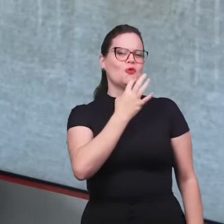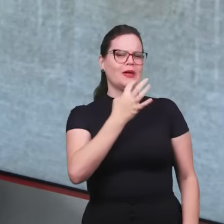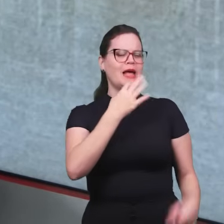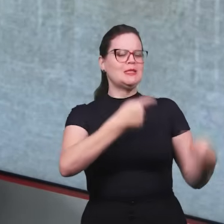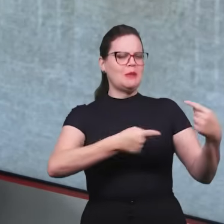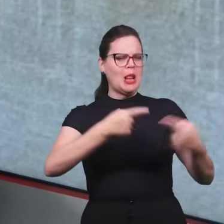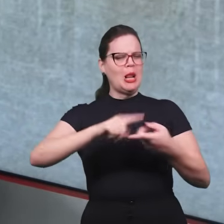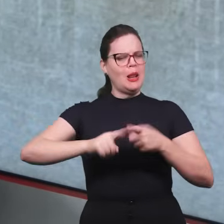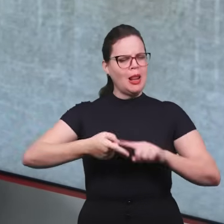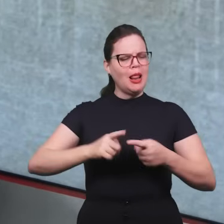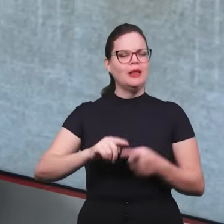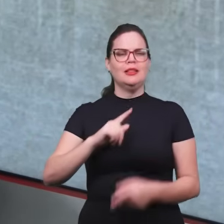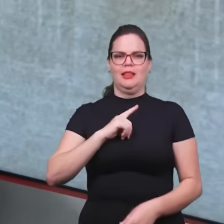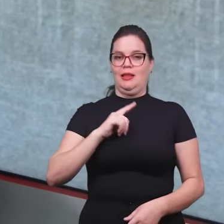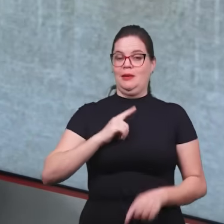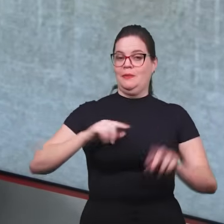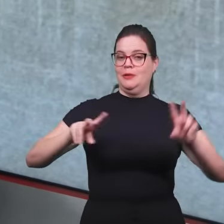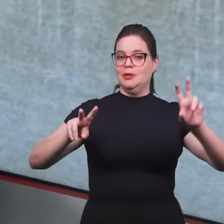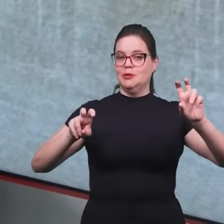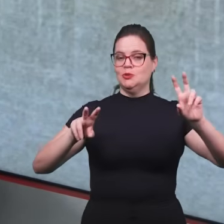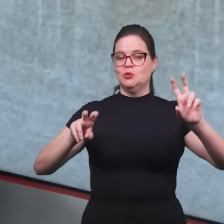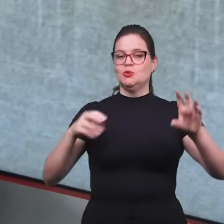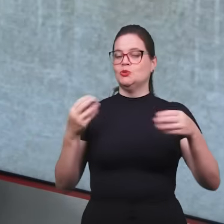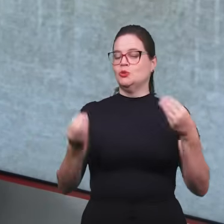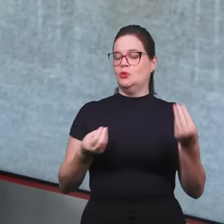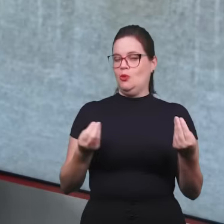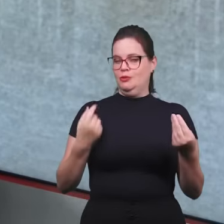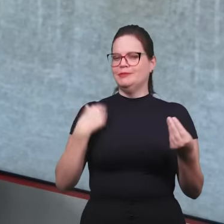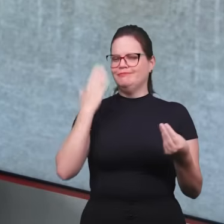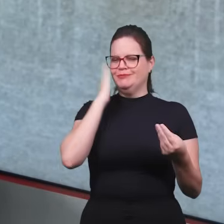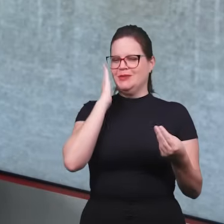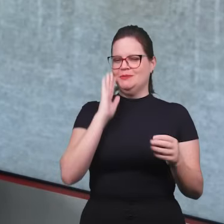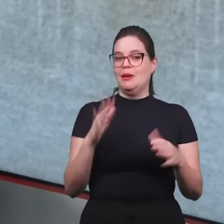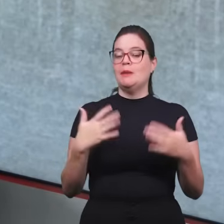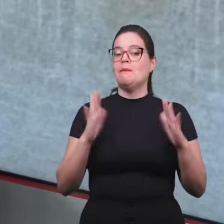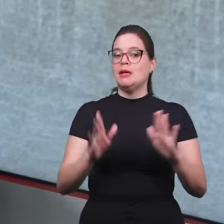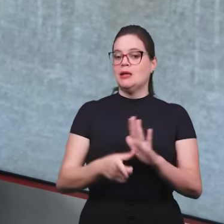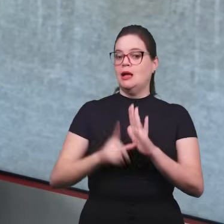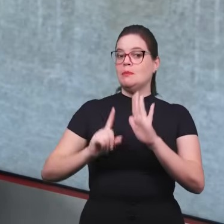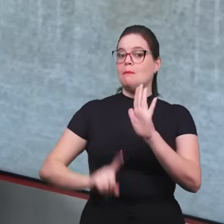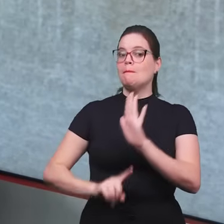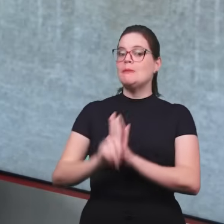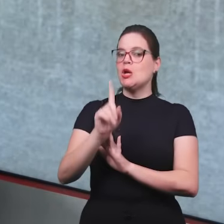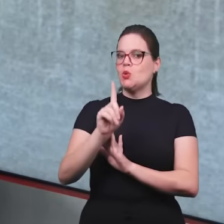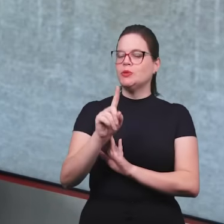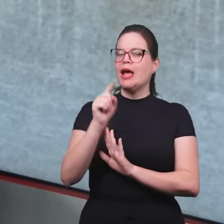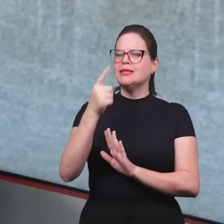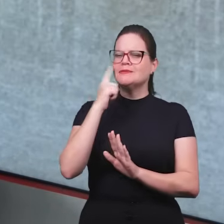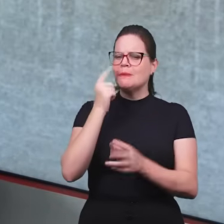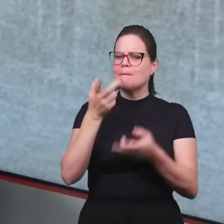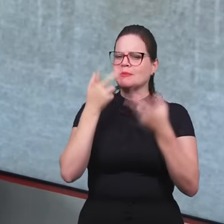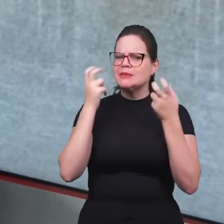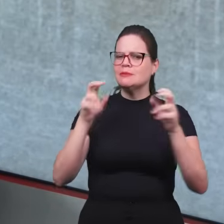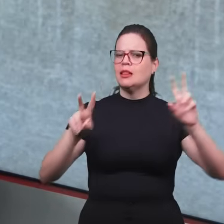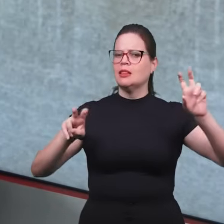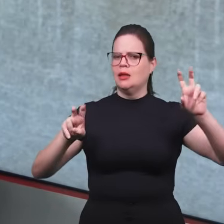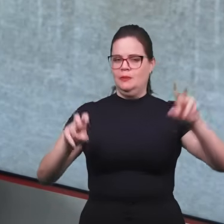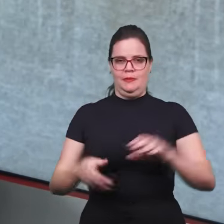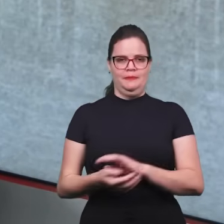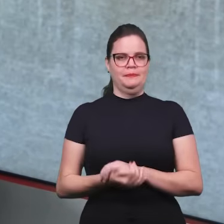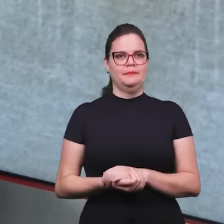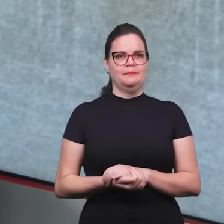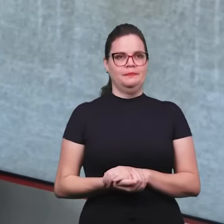conhecido e muito comentado. E este assunto, ele vem na forma de uma pergunta. Vamos então dizer o tema